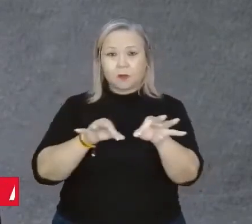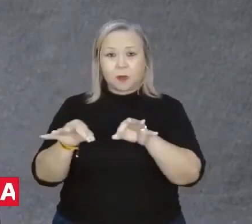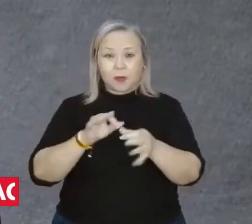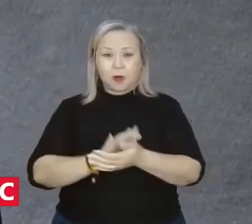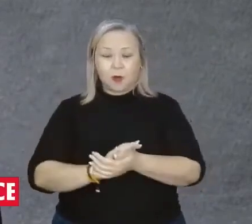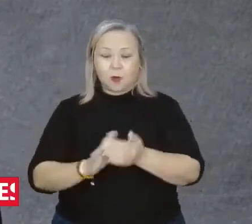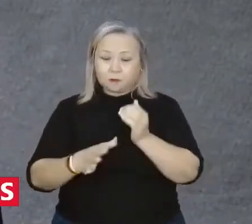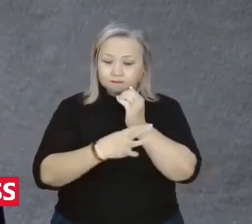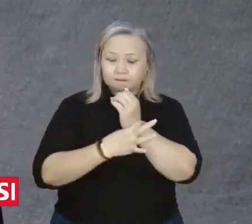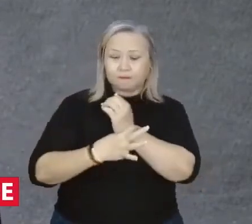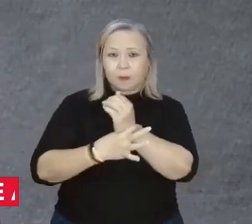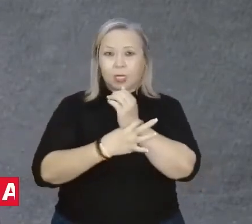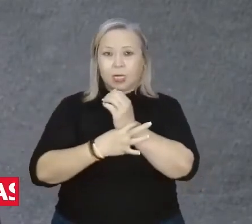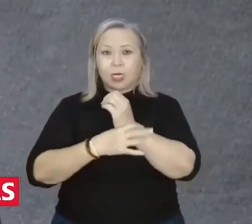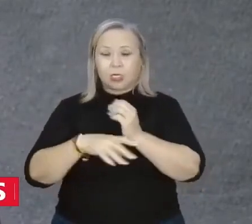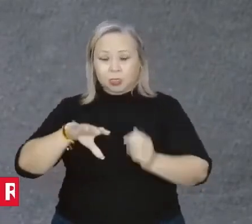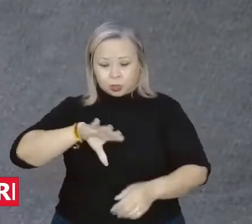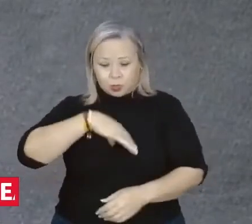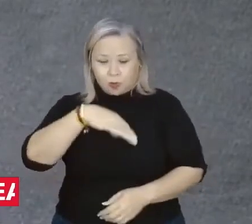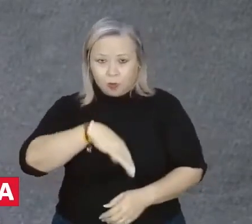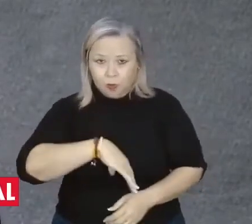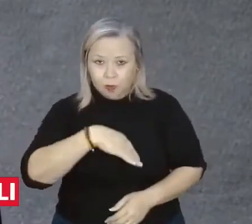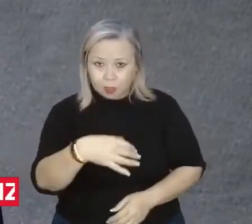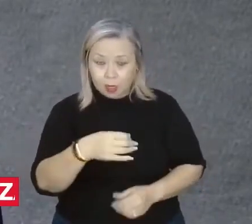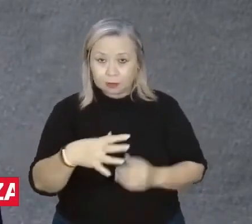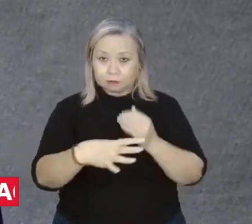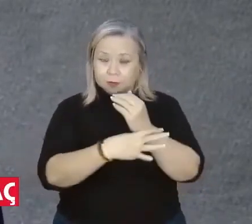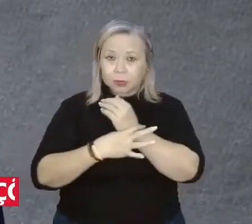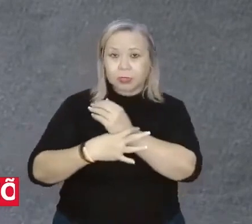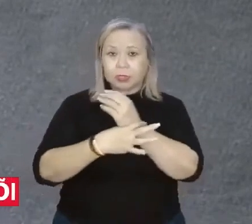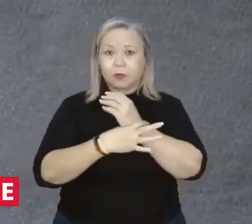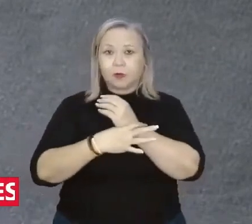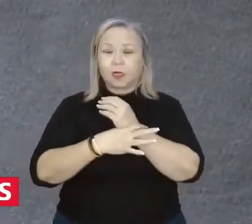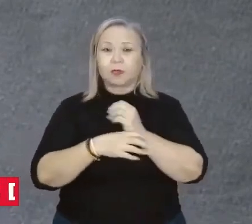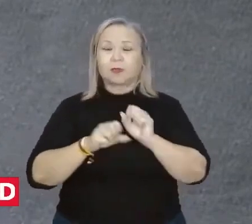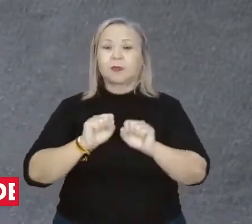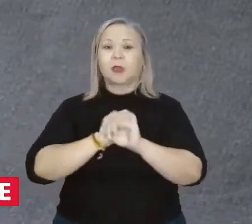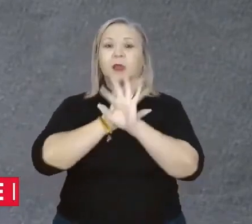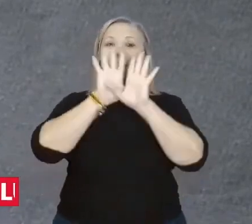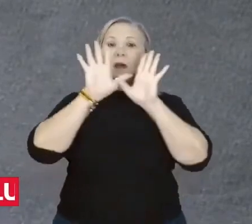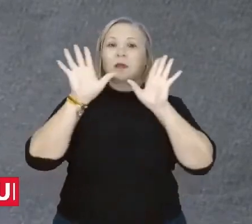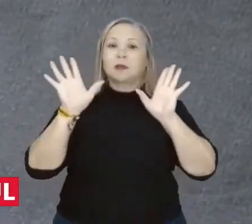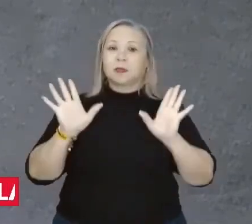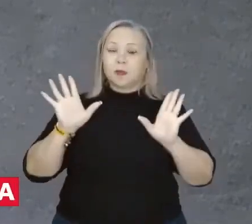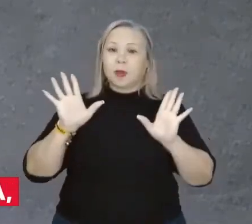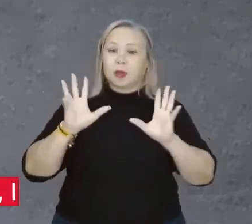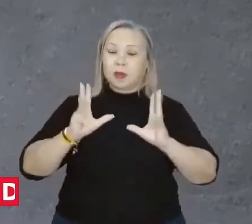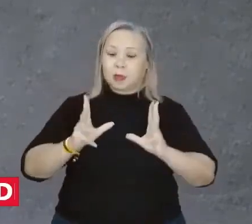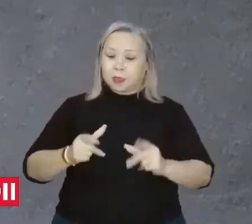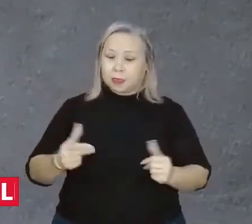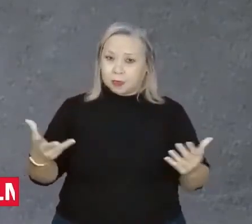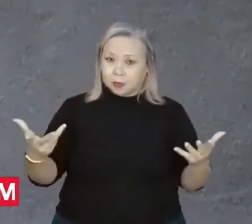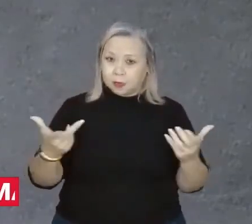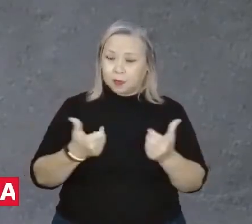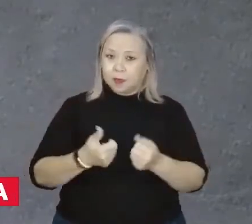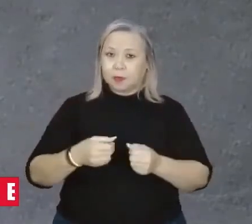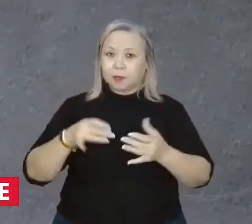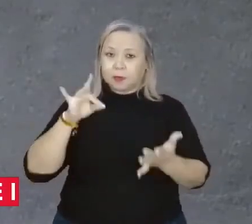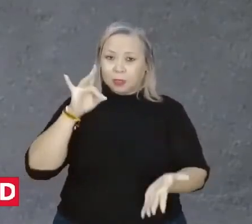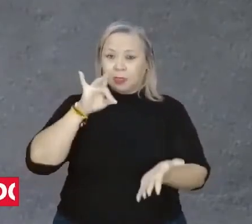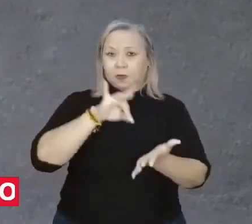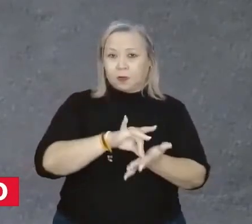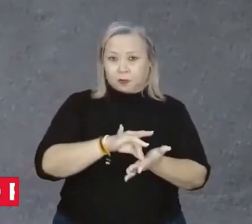se preparou para garantir, com coragem e segurança, a transparência e lisura das eleições e